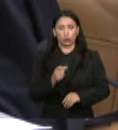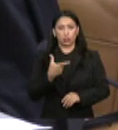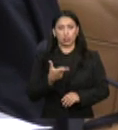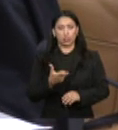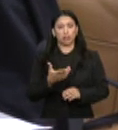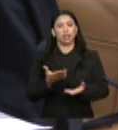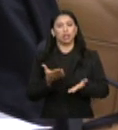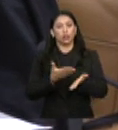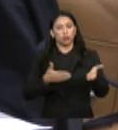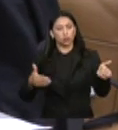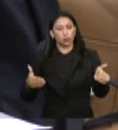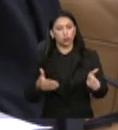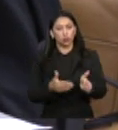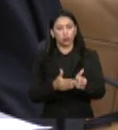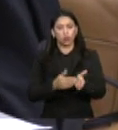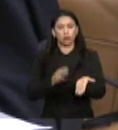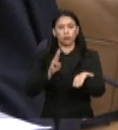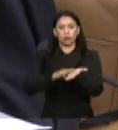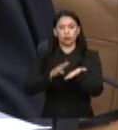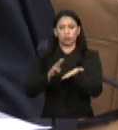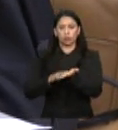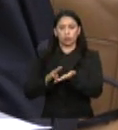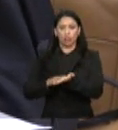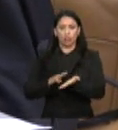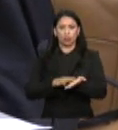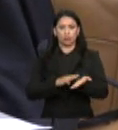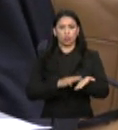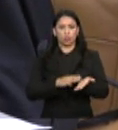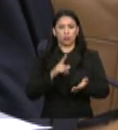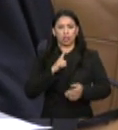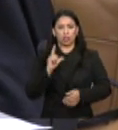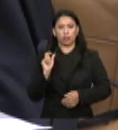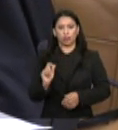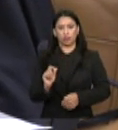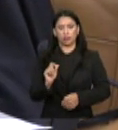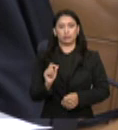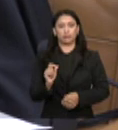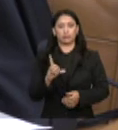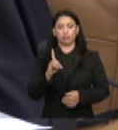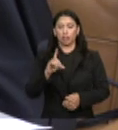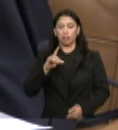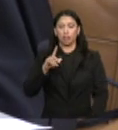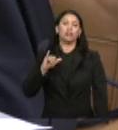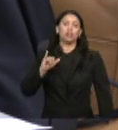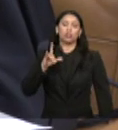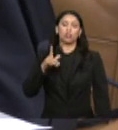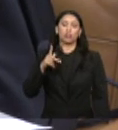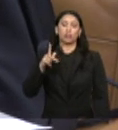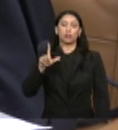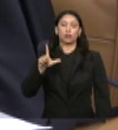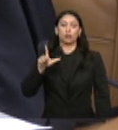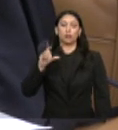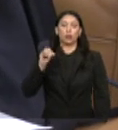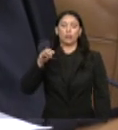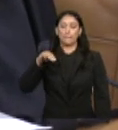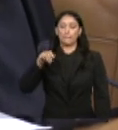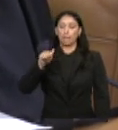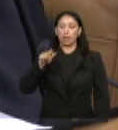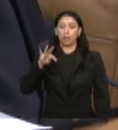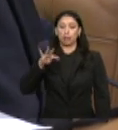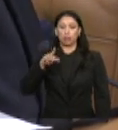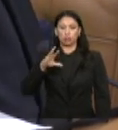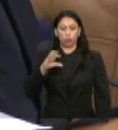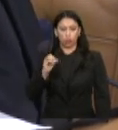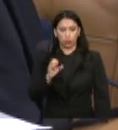cumprimentar todos os membros do corpo diplomático aqui presente são também Doutor Alexandre Santini presidente da Fundação